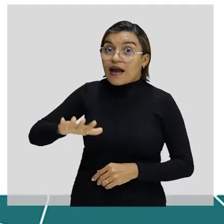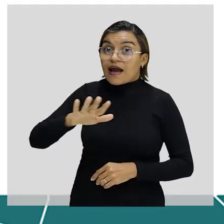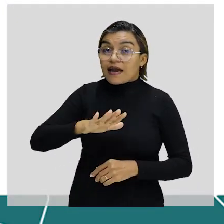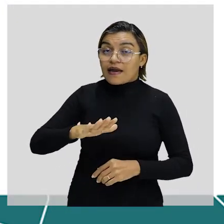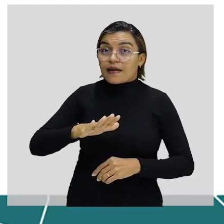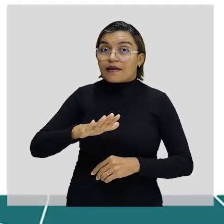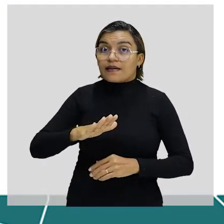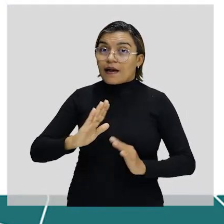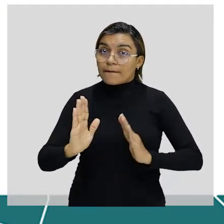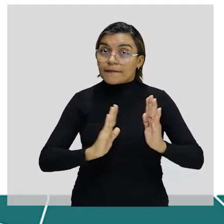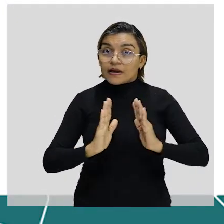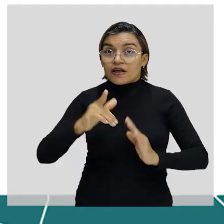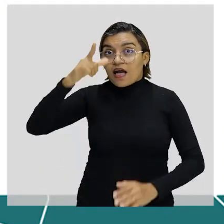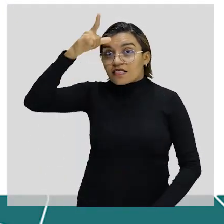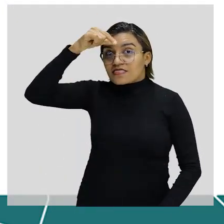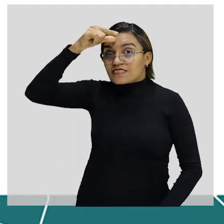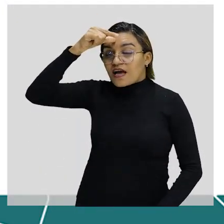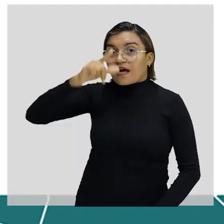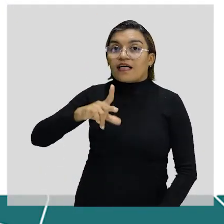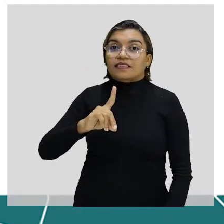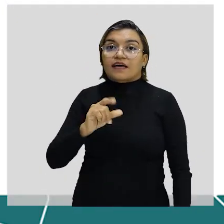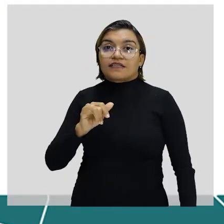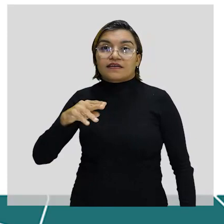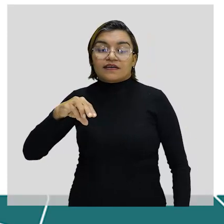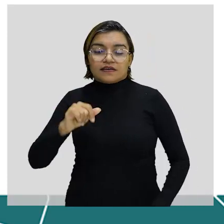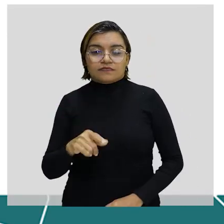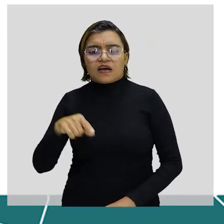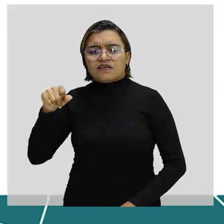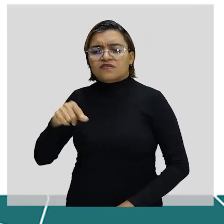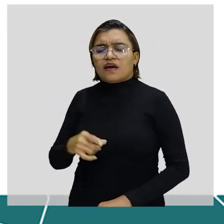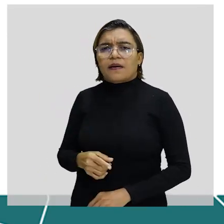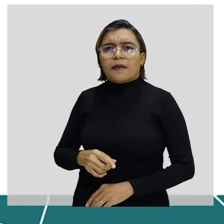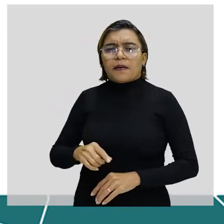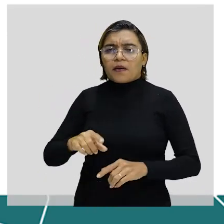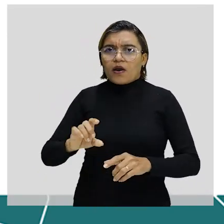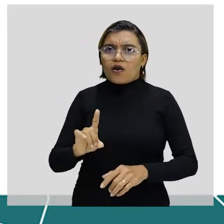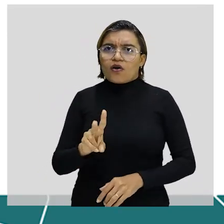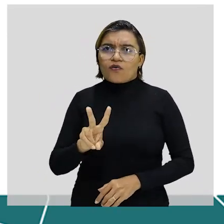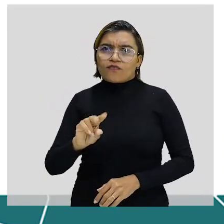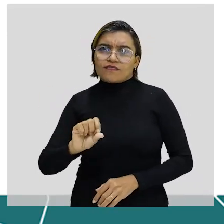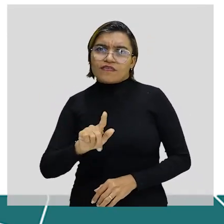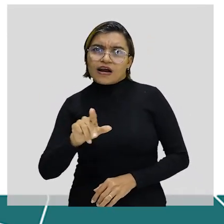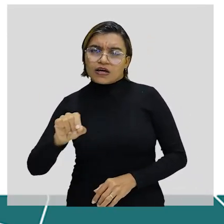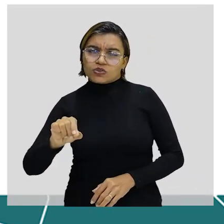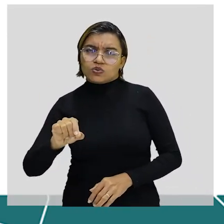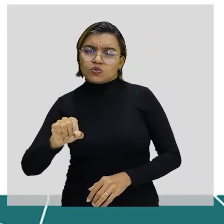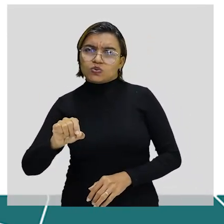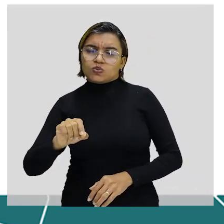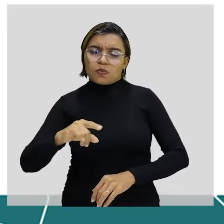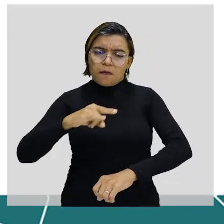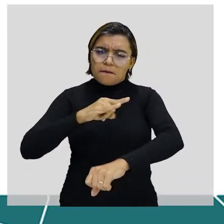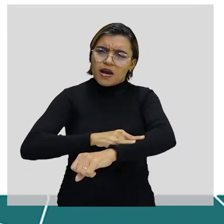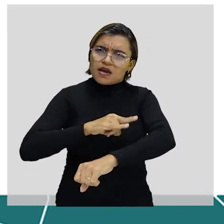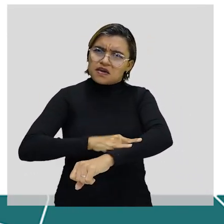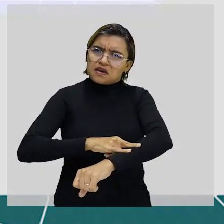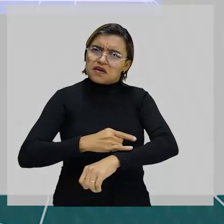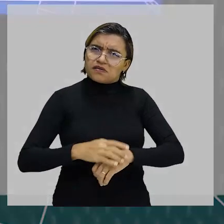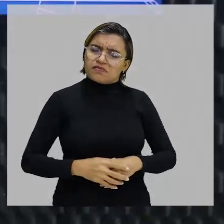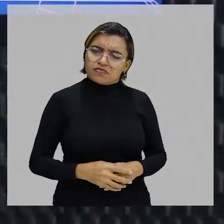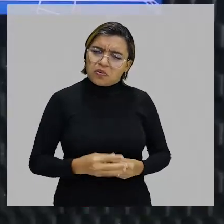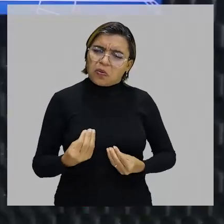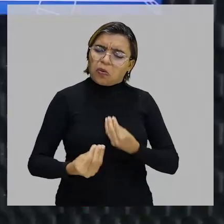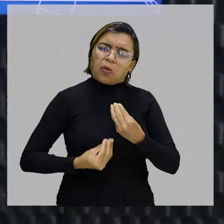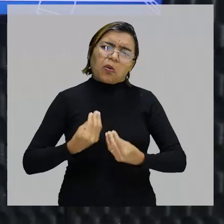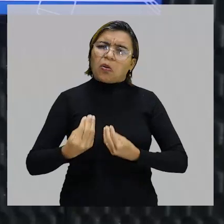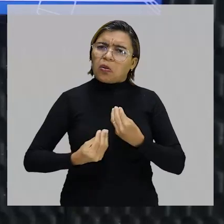criou a fonte. Professor, isso é um vaso sanitário, pelo amor de Deus, como é que alguém... Isso, alunos meus questionando. Isso é um vaso sanitário, pelo amor